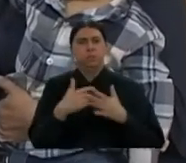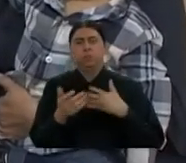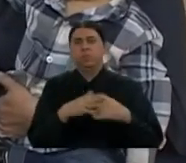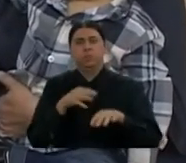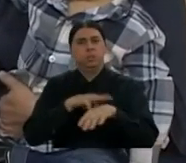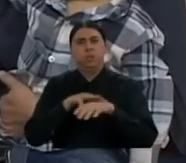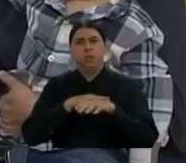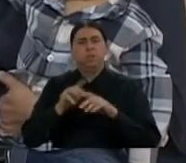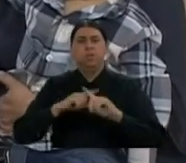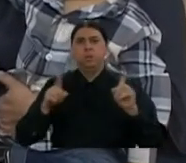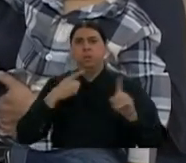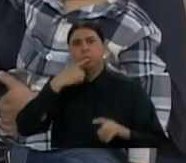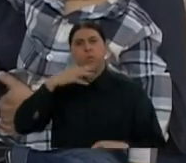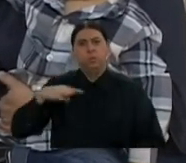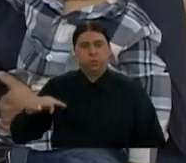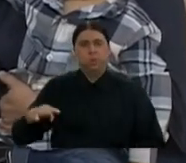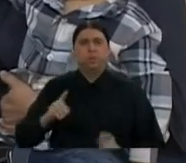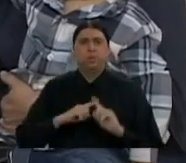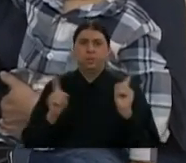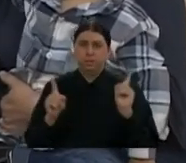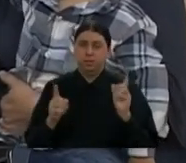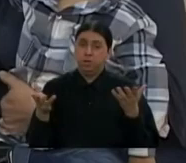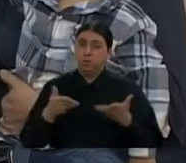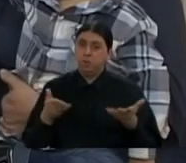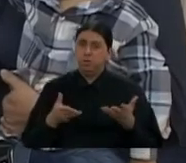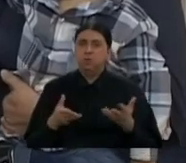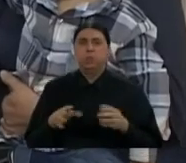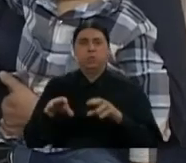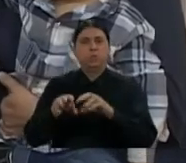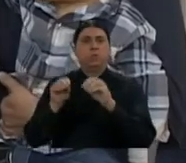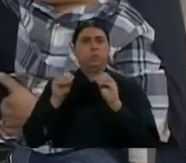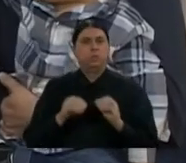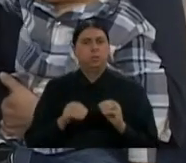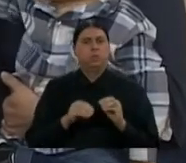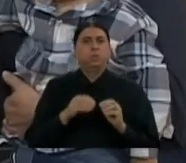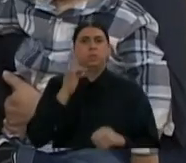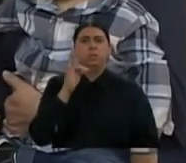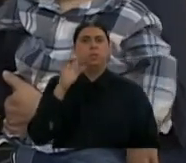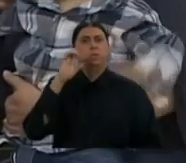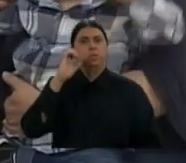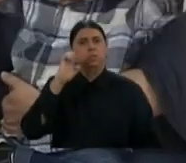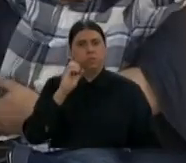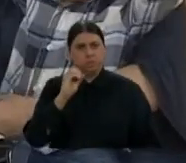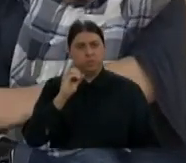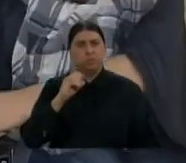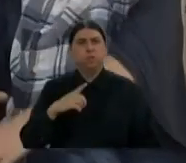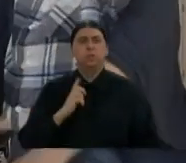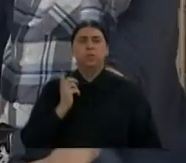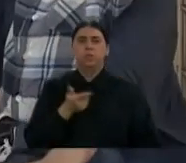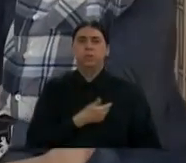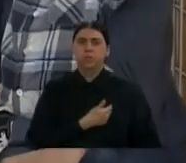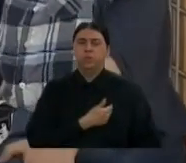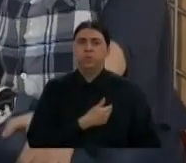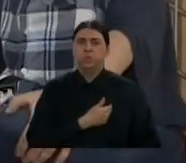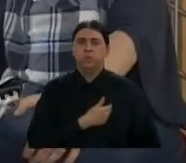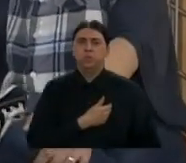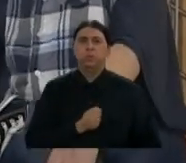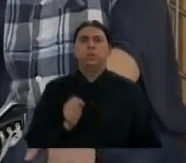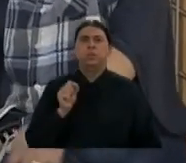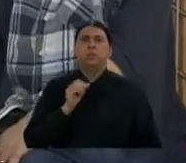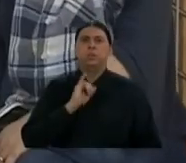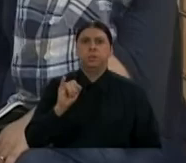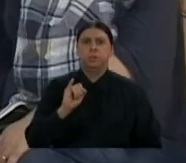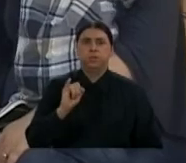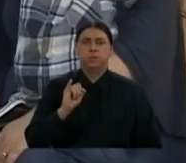menina então agora que a gente adotou dell a gente se fosse